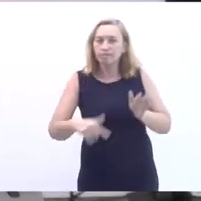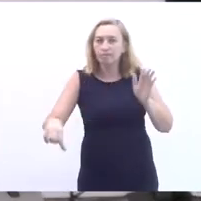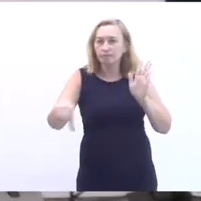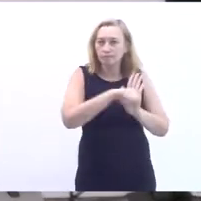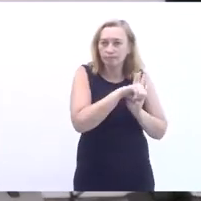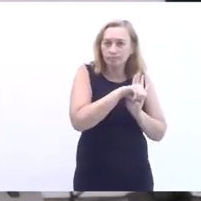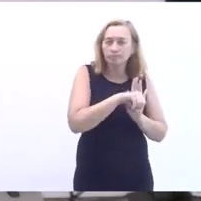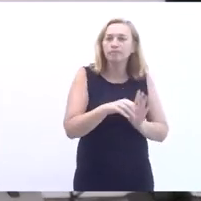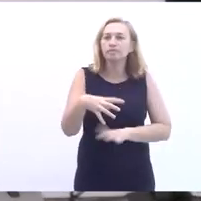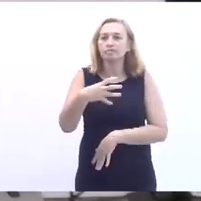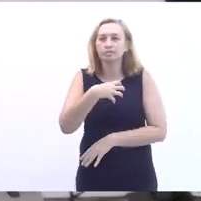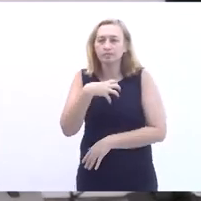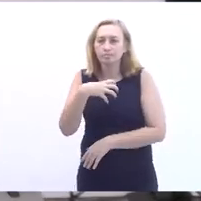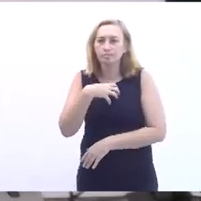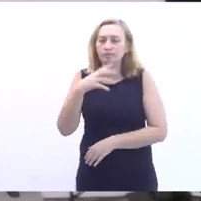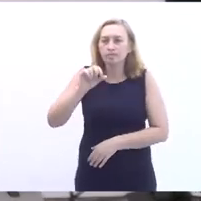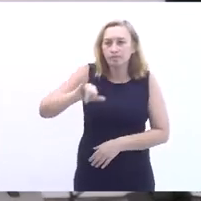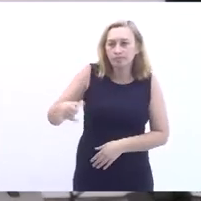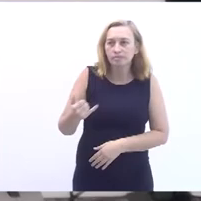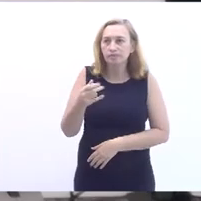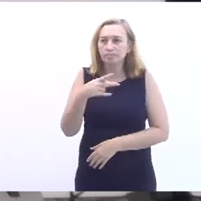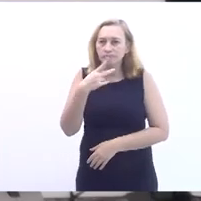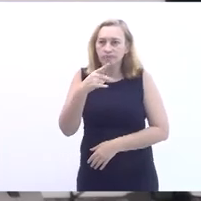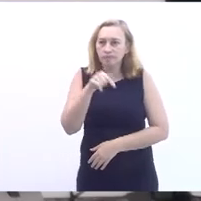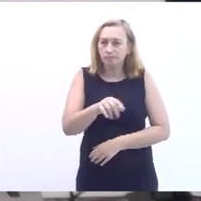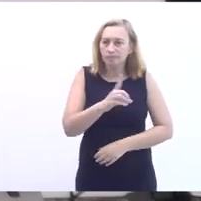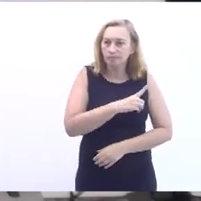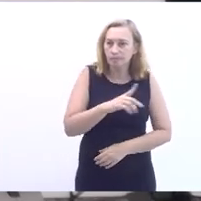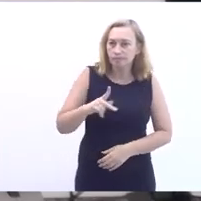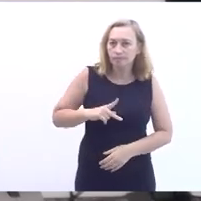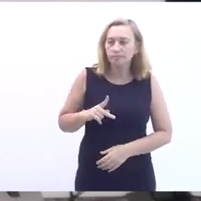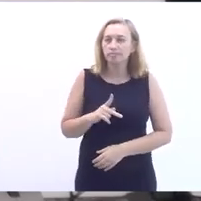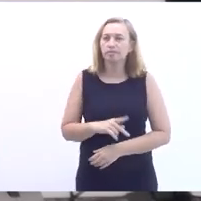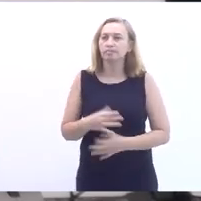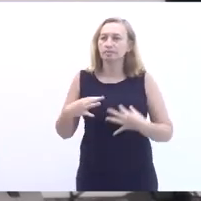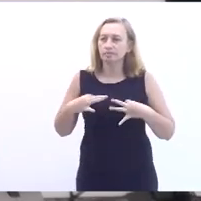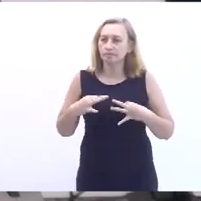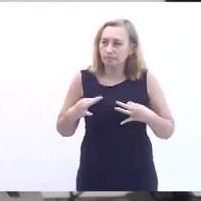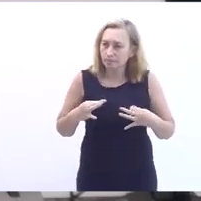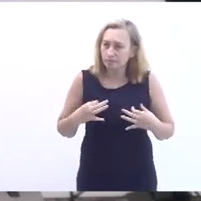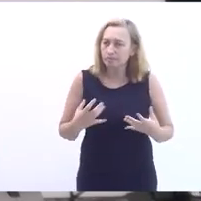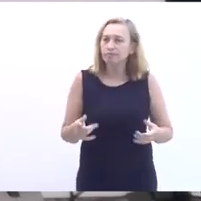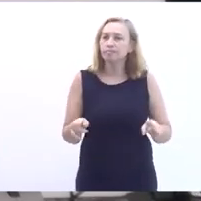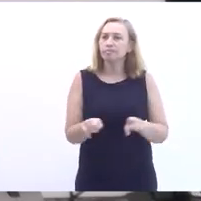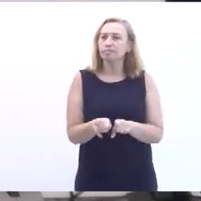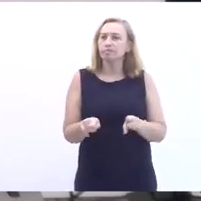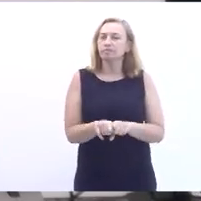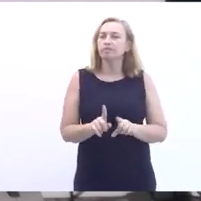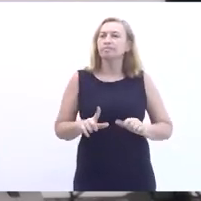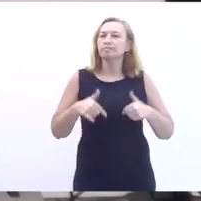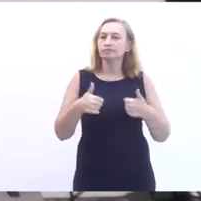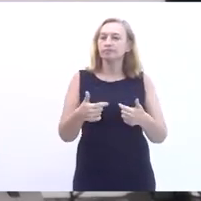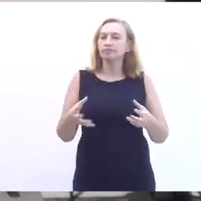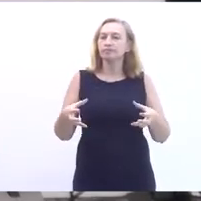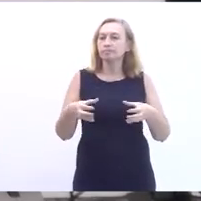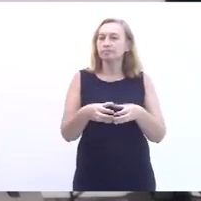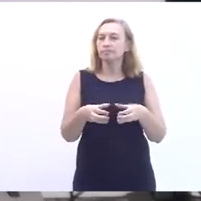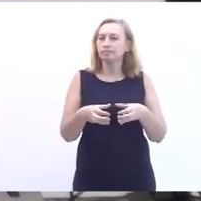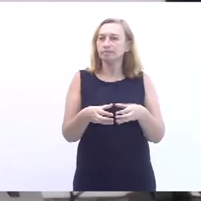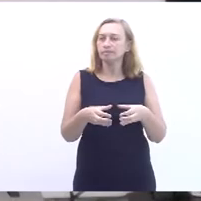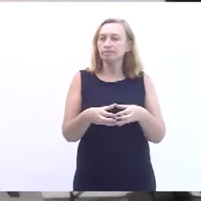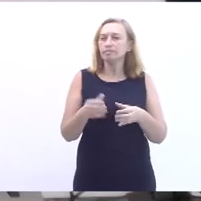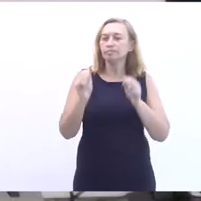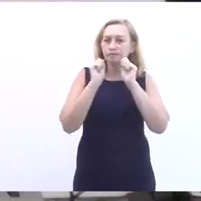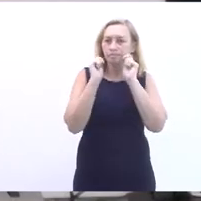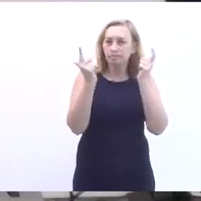e nesse sentido a gente aproveita aqui para colocar Defensoria de exposição a gente também a tua né conjunto com a